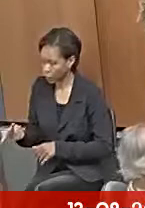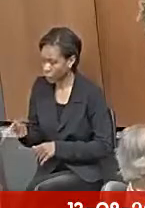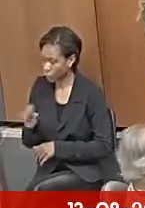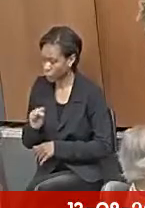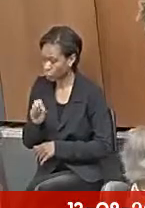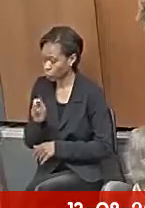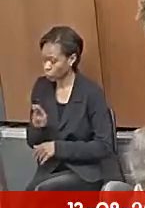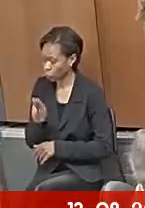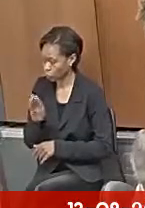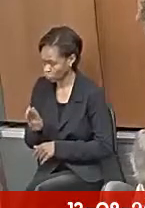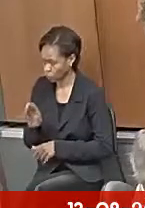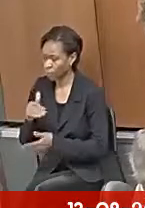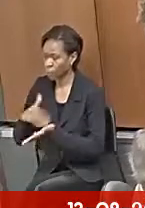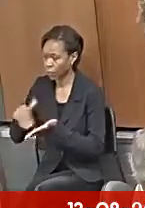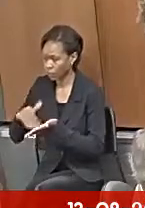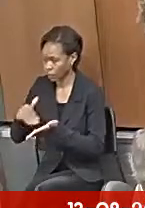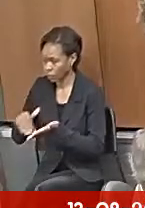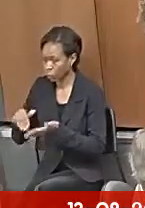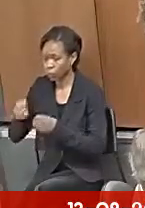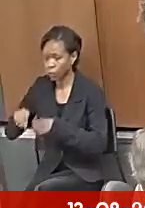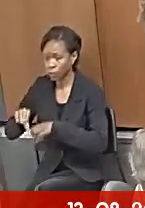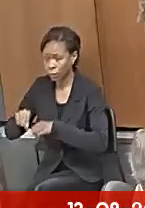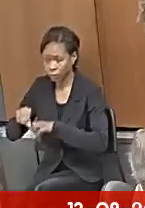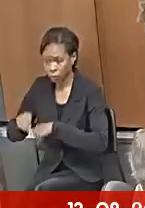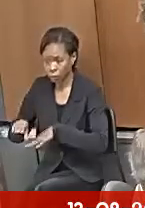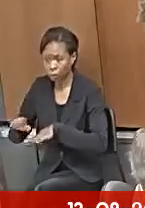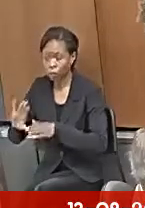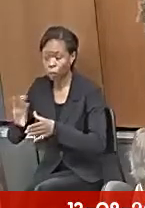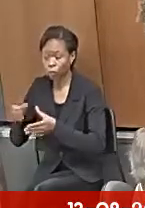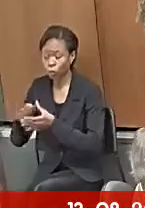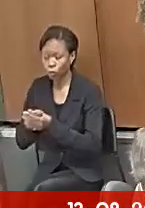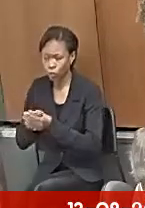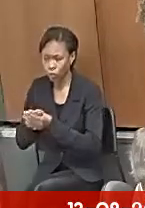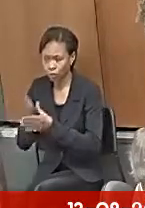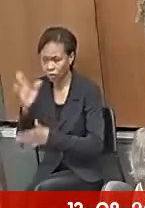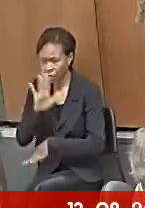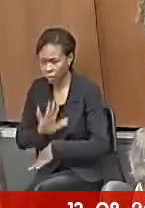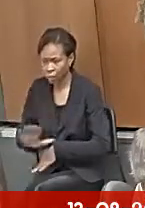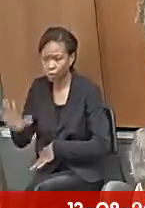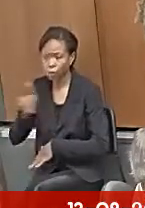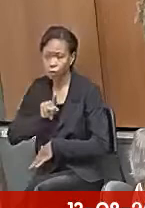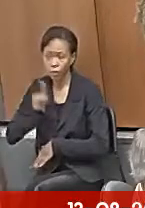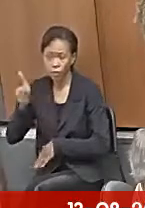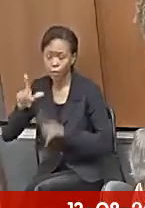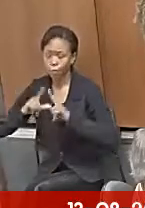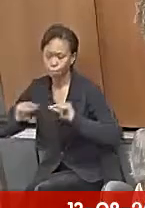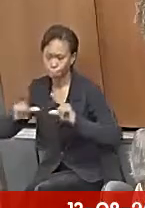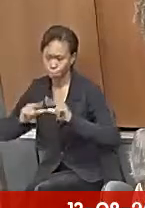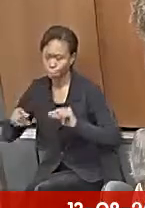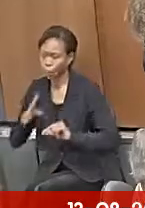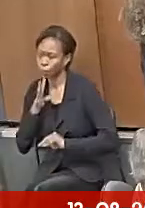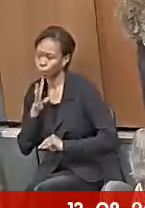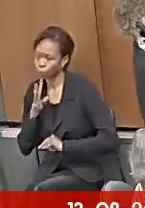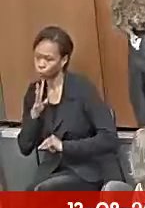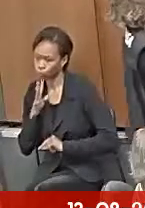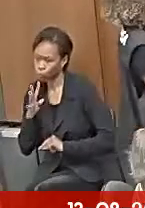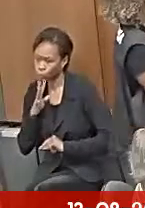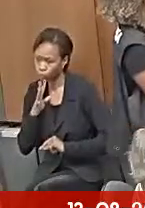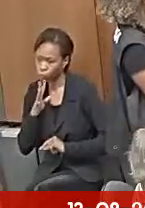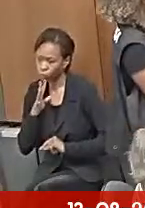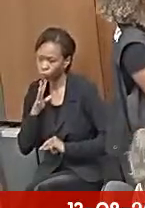de educação inclusiva e integral do distrito federal em brasília para conhecer o sistema de educação permanente sem